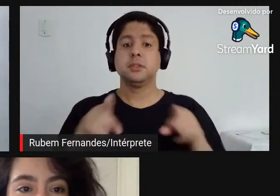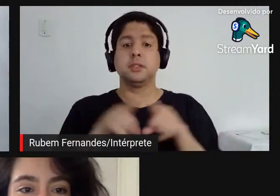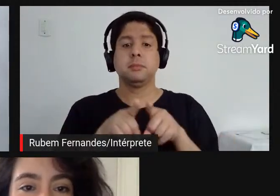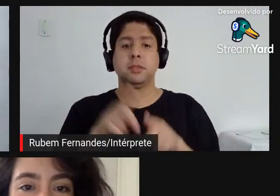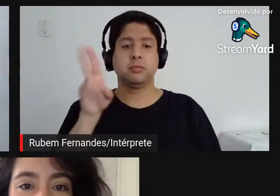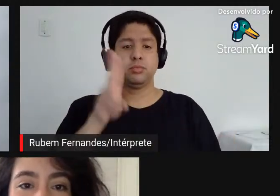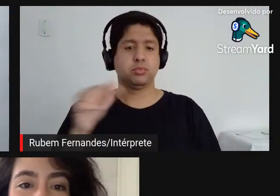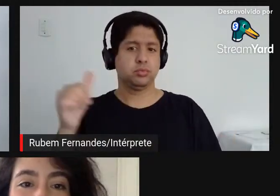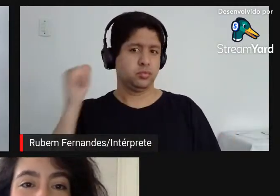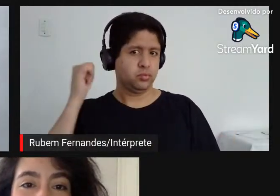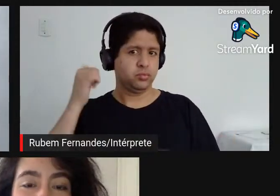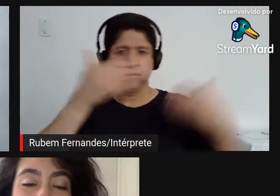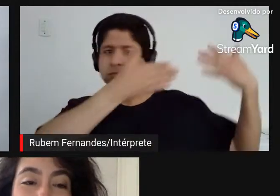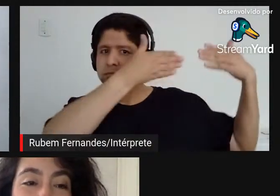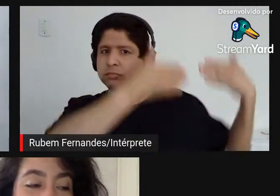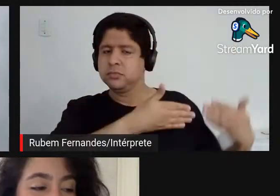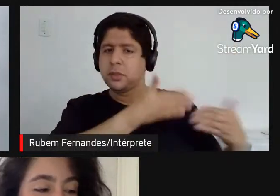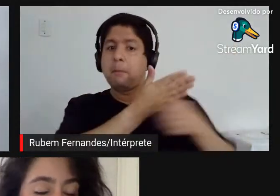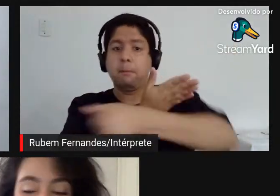branco também.